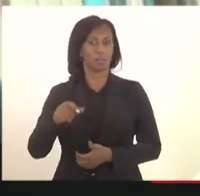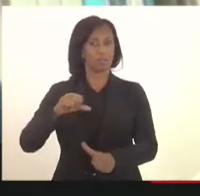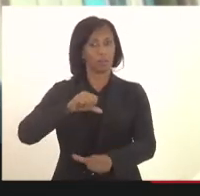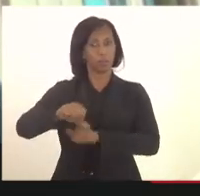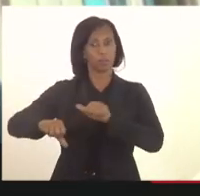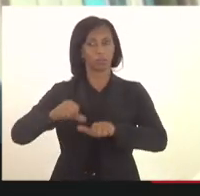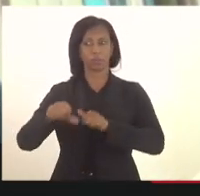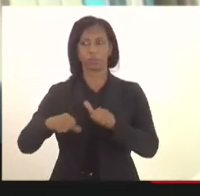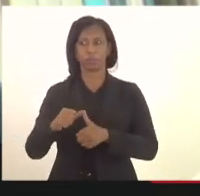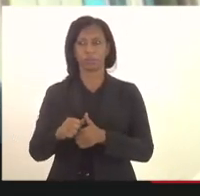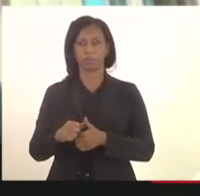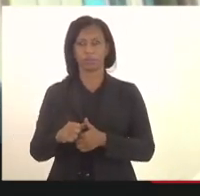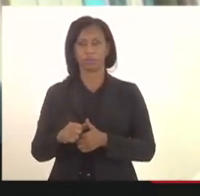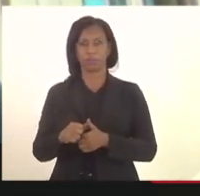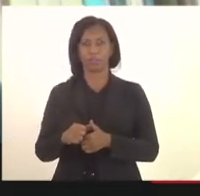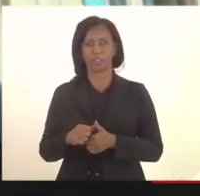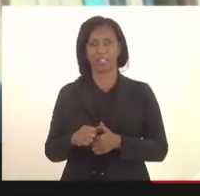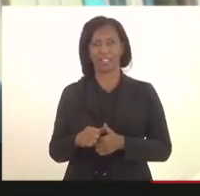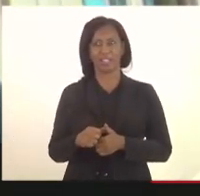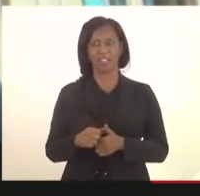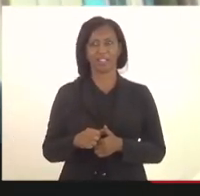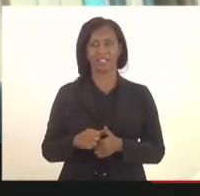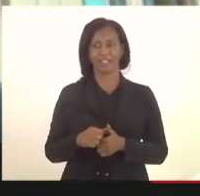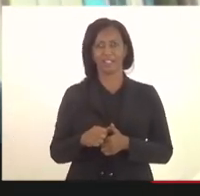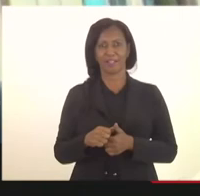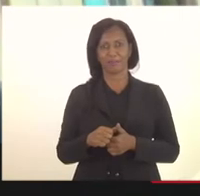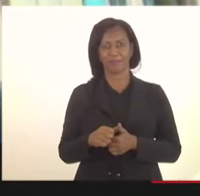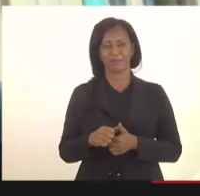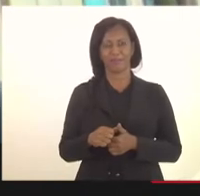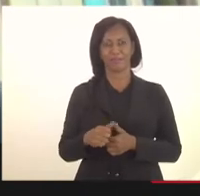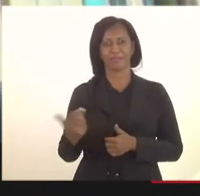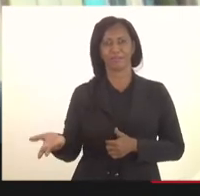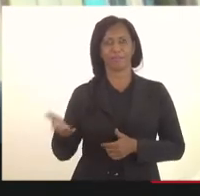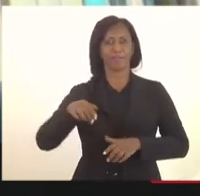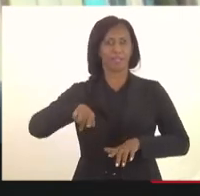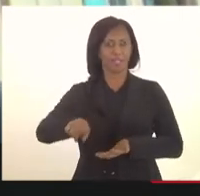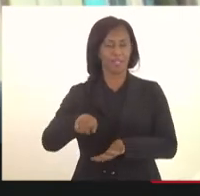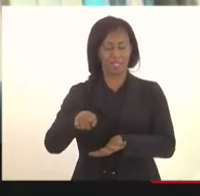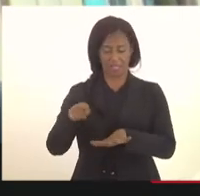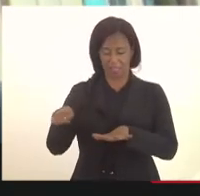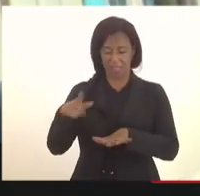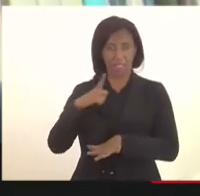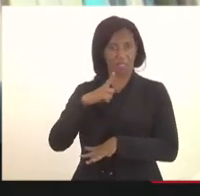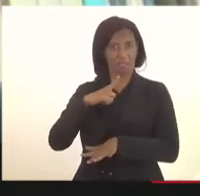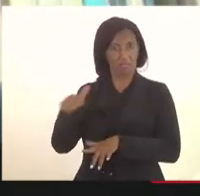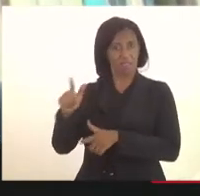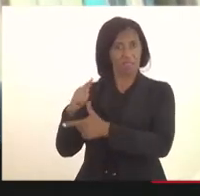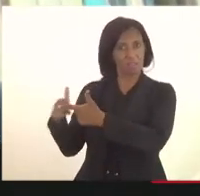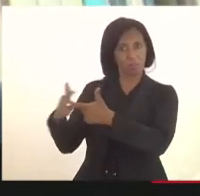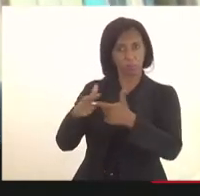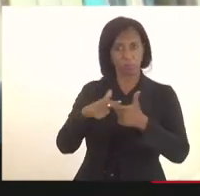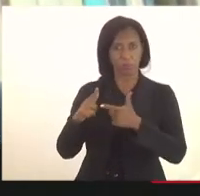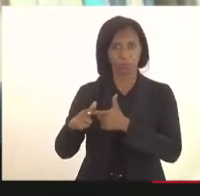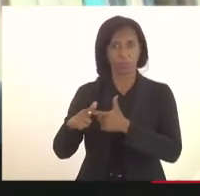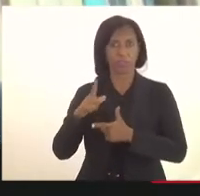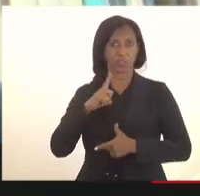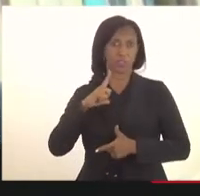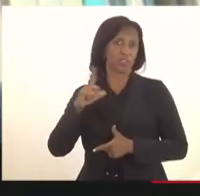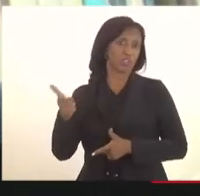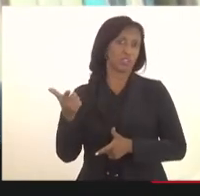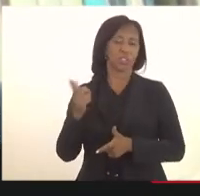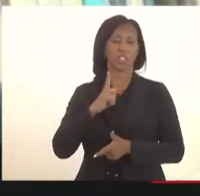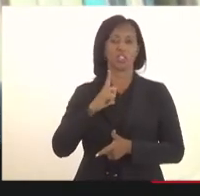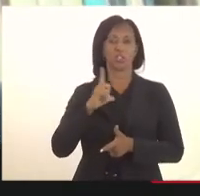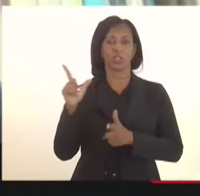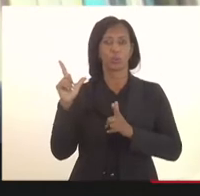recuperação, se seria tecnicamente possível isso, e se teria esse risco de ter tido